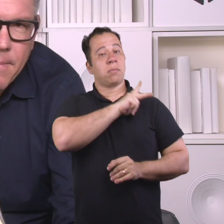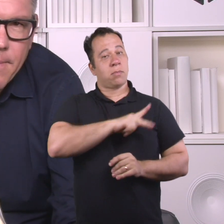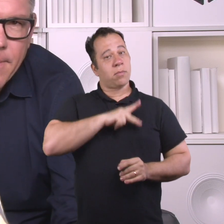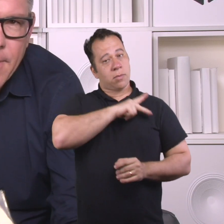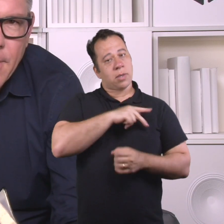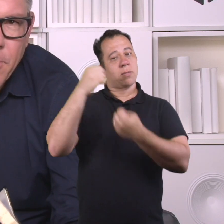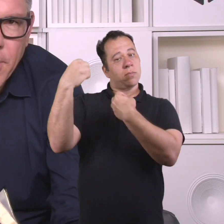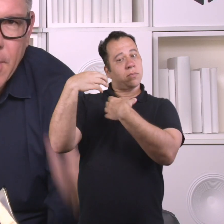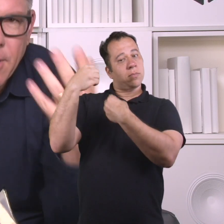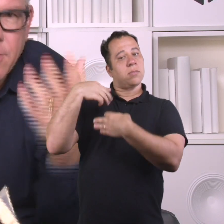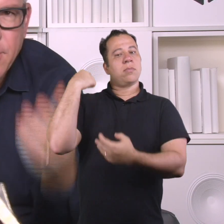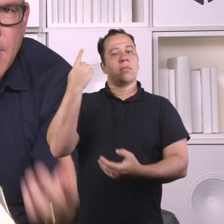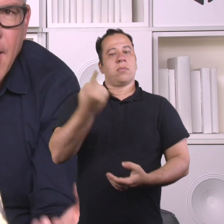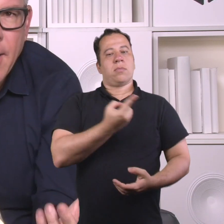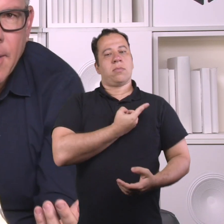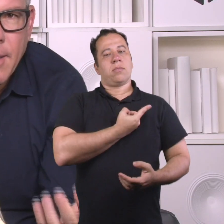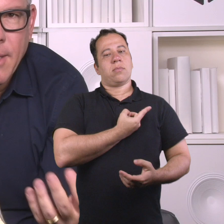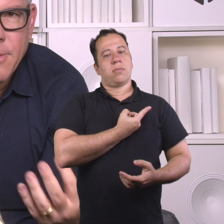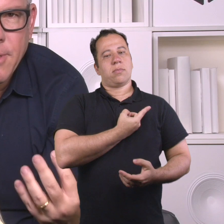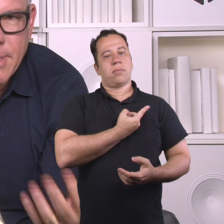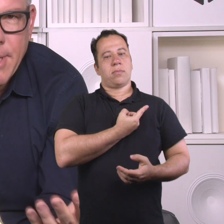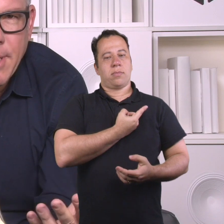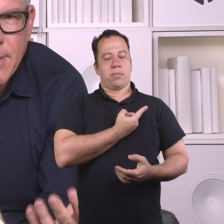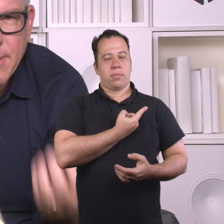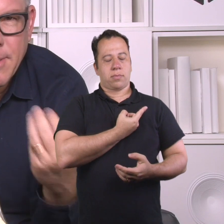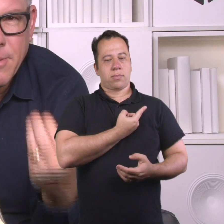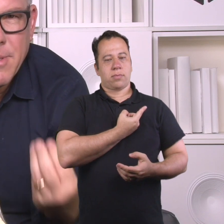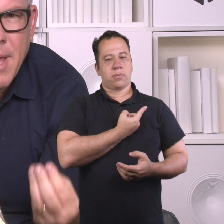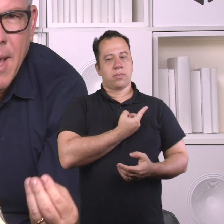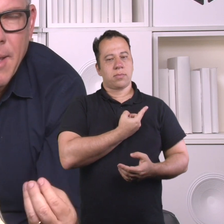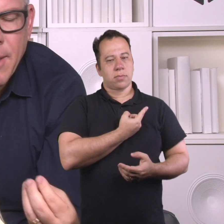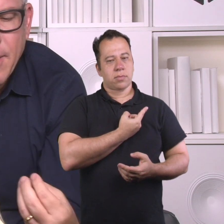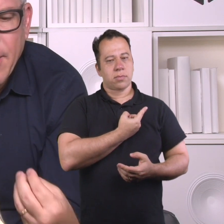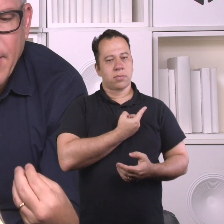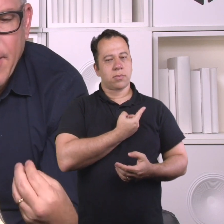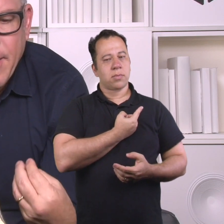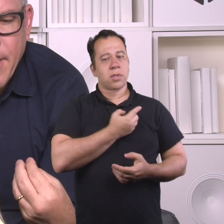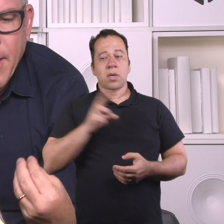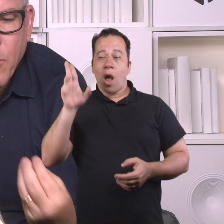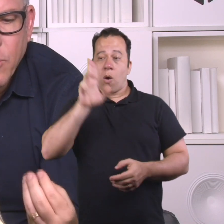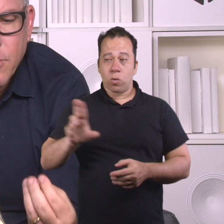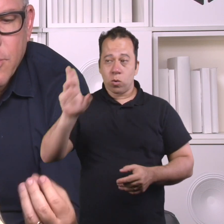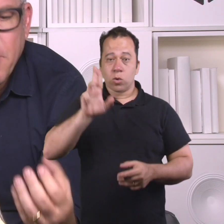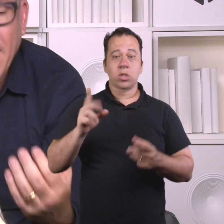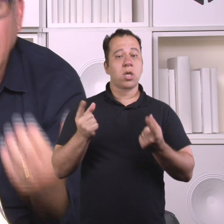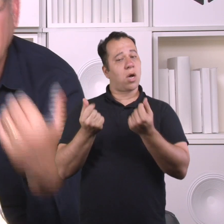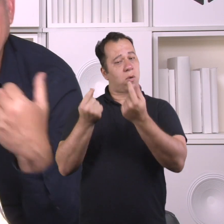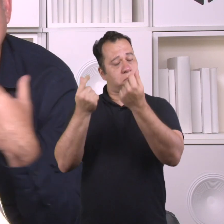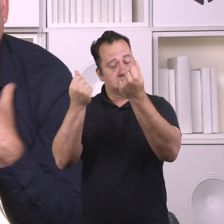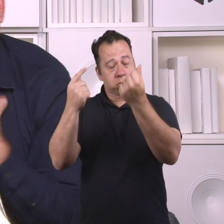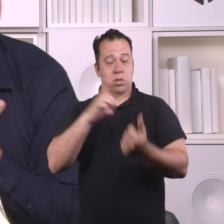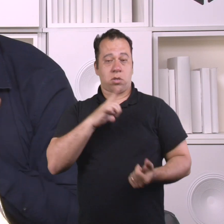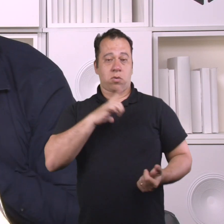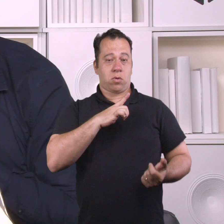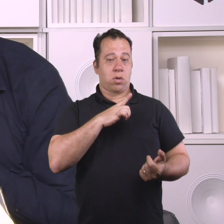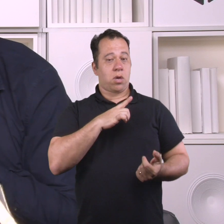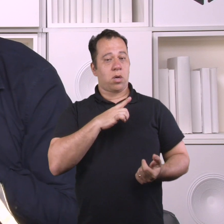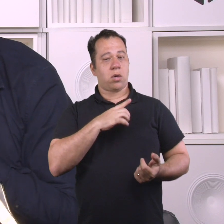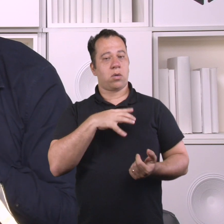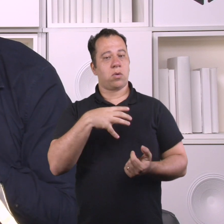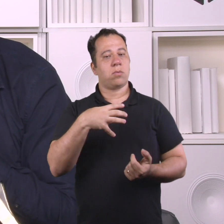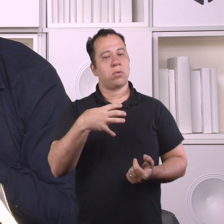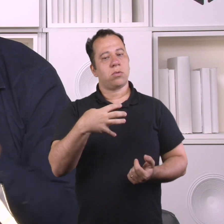riqueza, porque Deus nos dá as nossas riquezas e nos dá recursos para a nossa